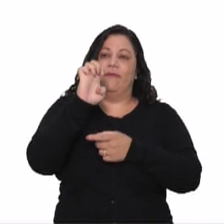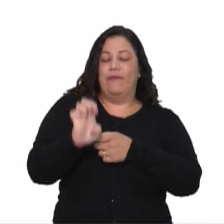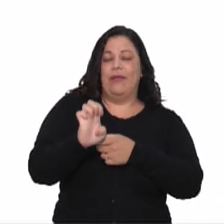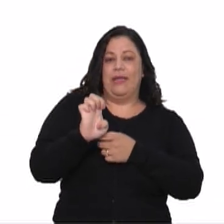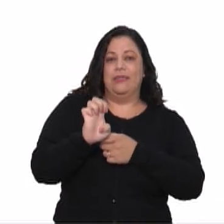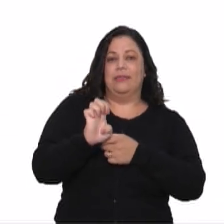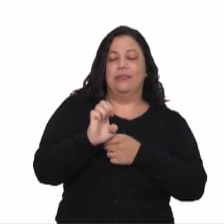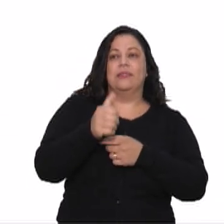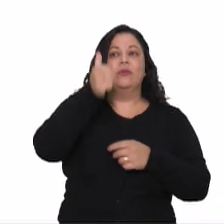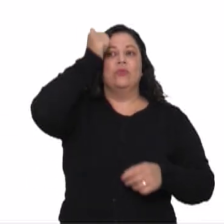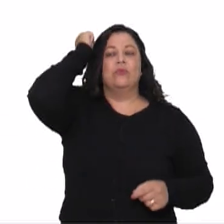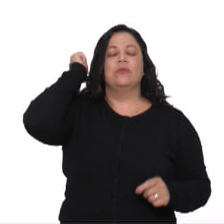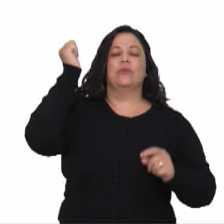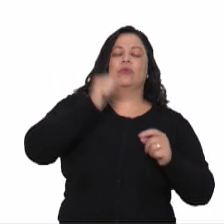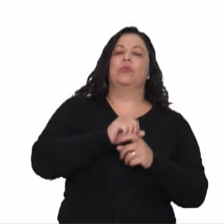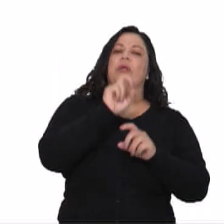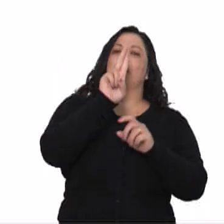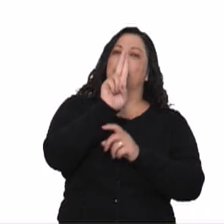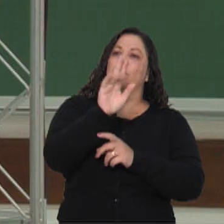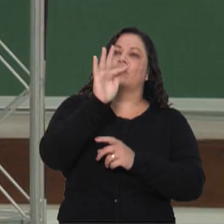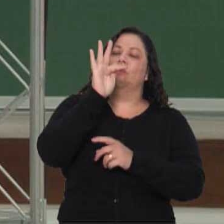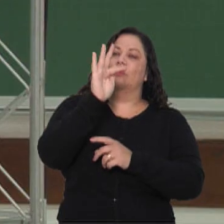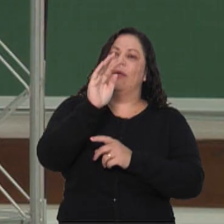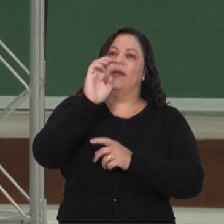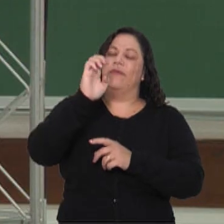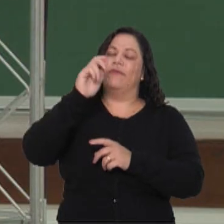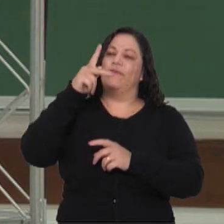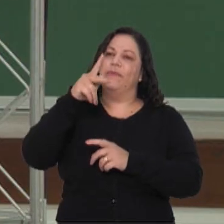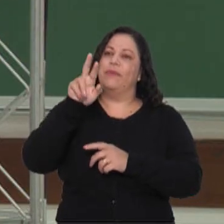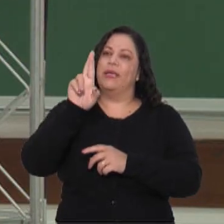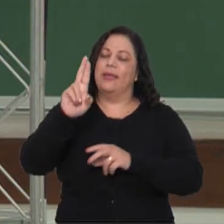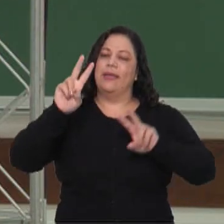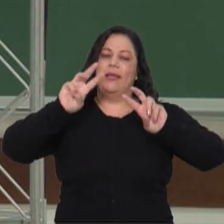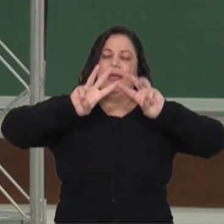Começamos com o excerto do diálogo Hippias Maior.